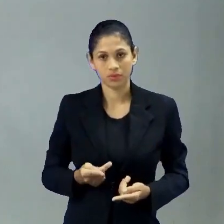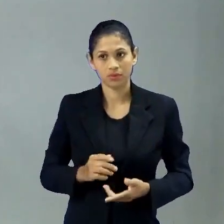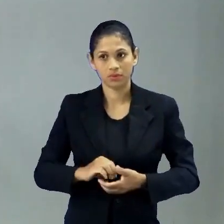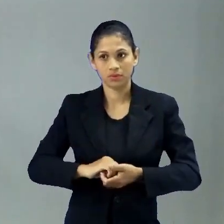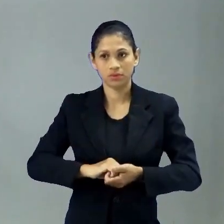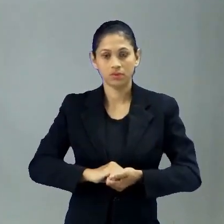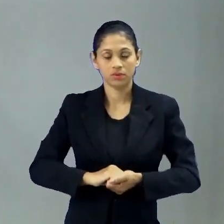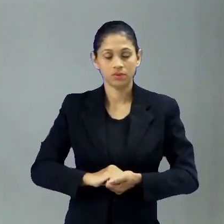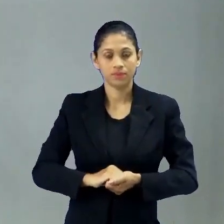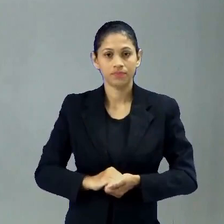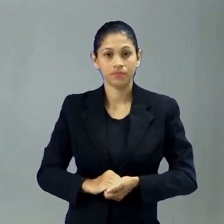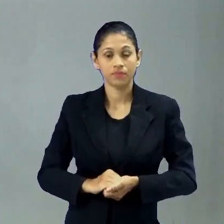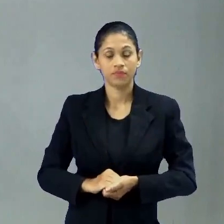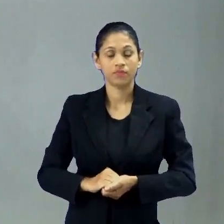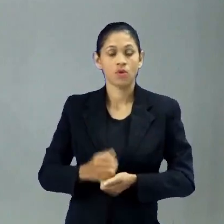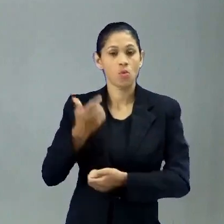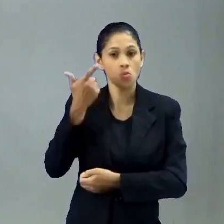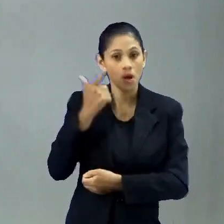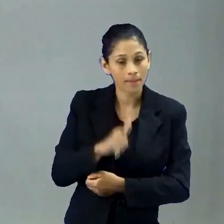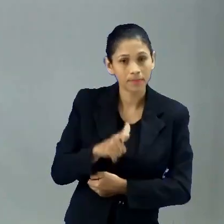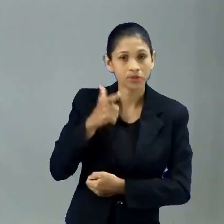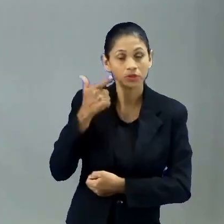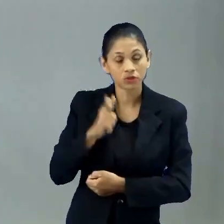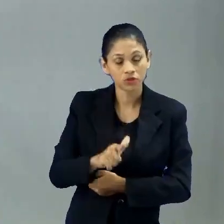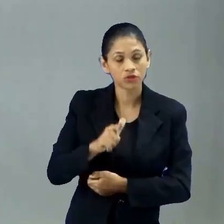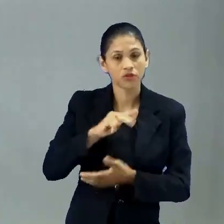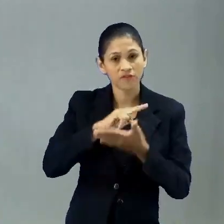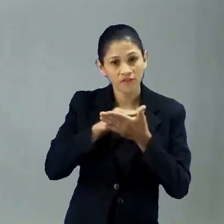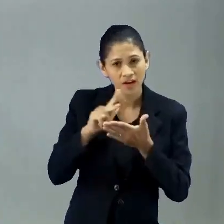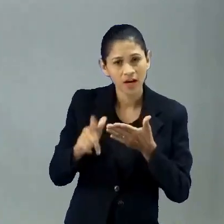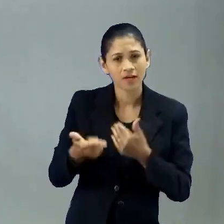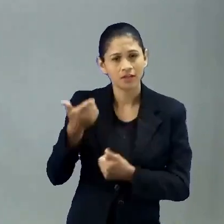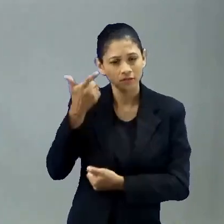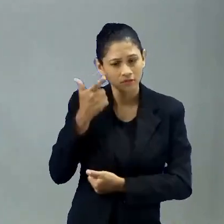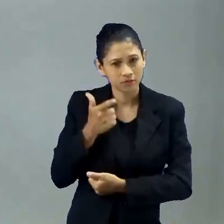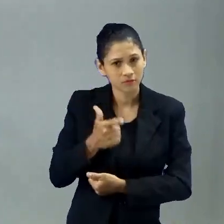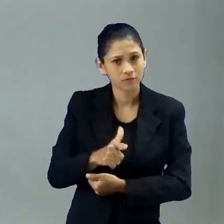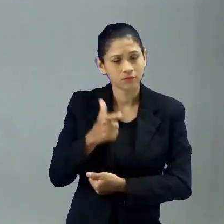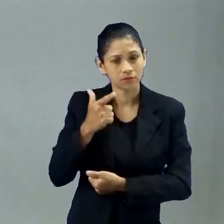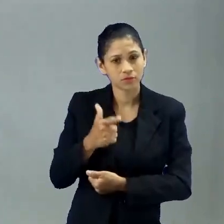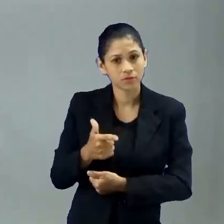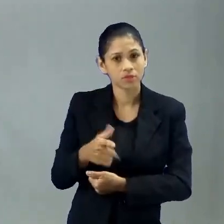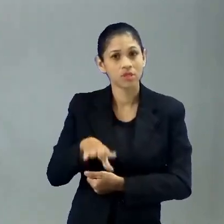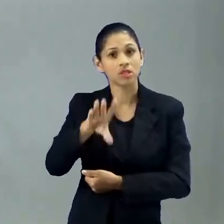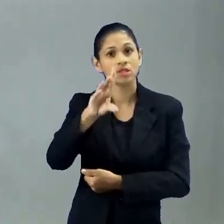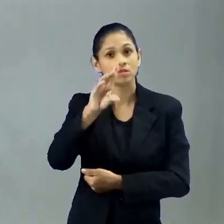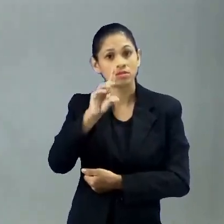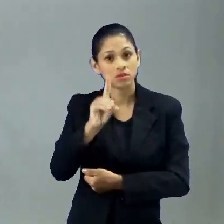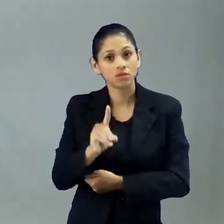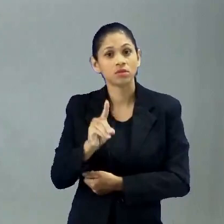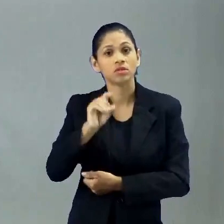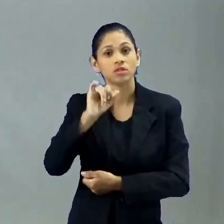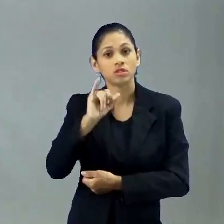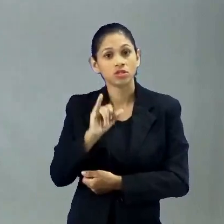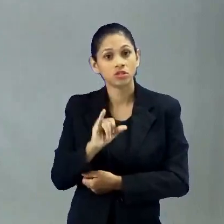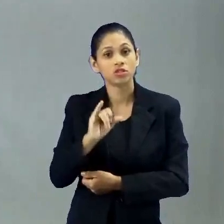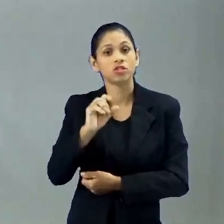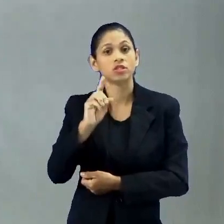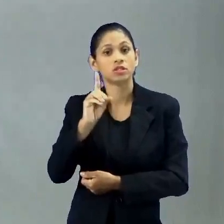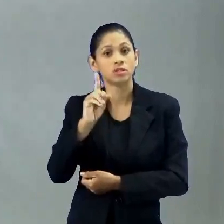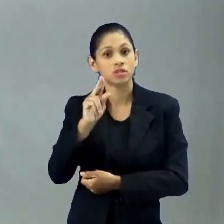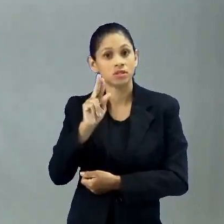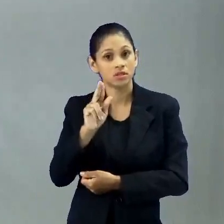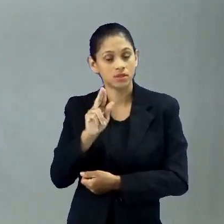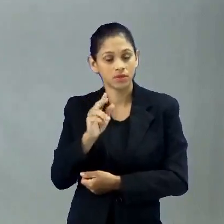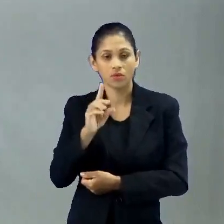perceber que eu repeti em diversos momentos a dignidade da pessoa humana. Então,